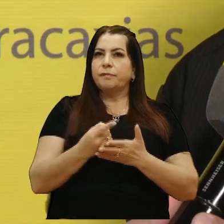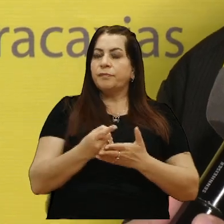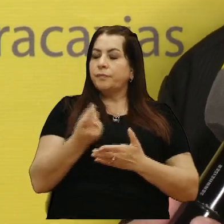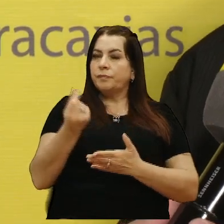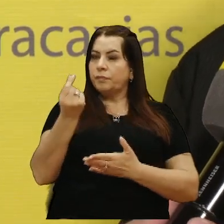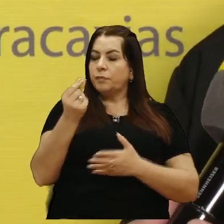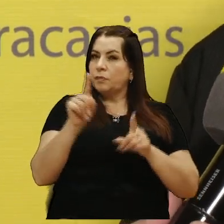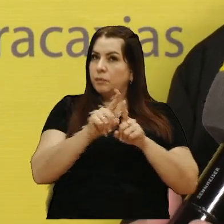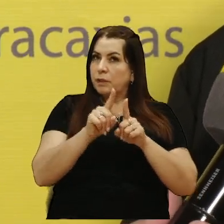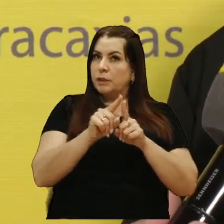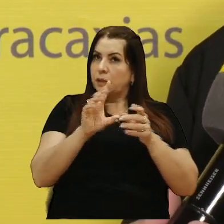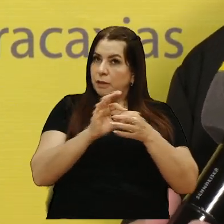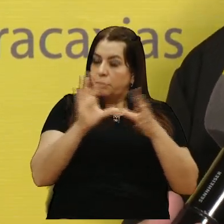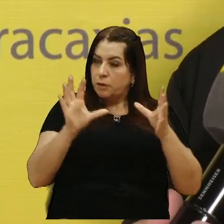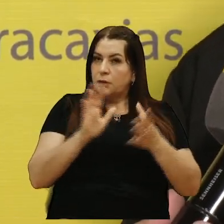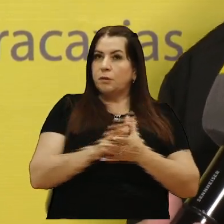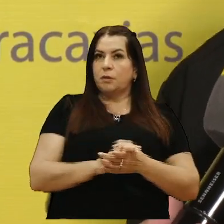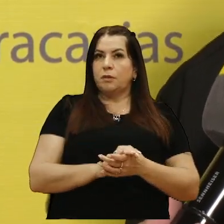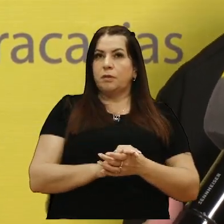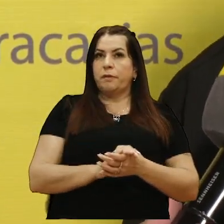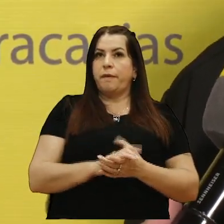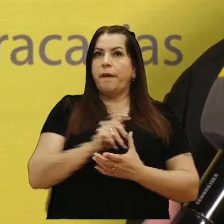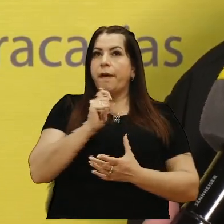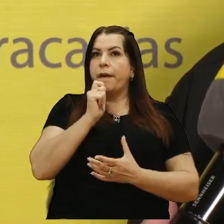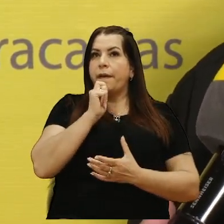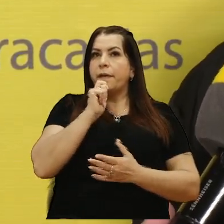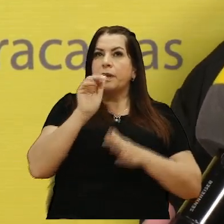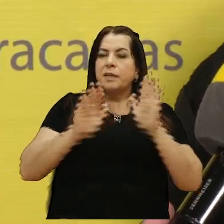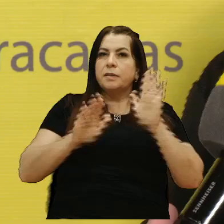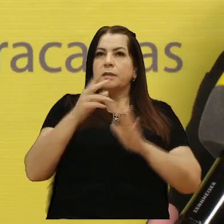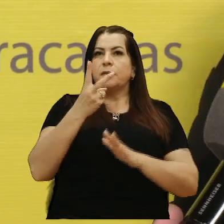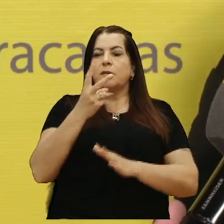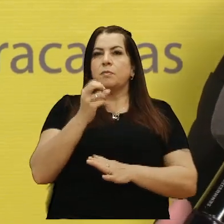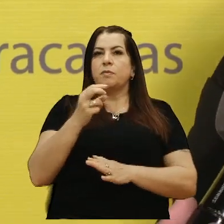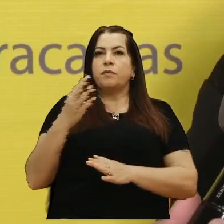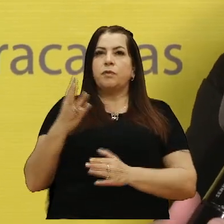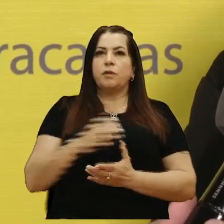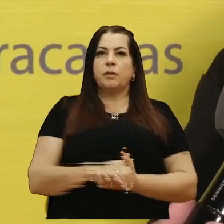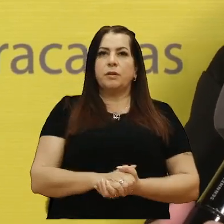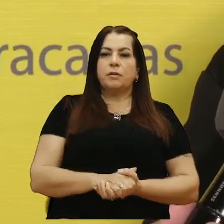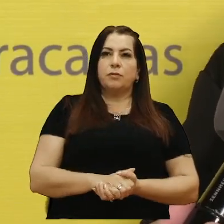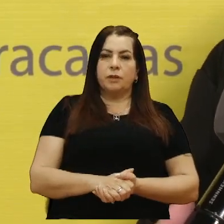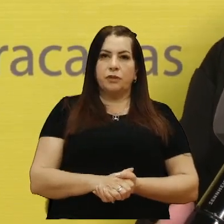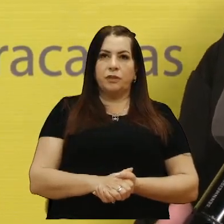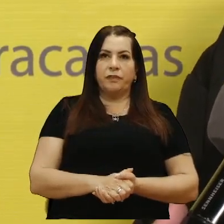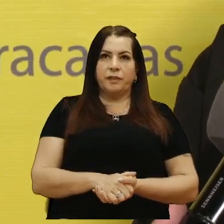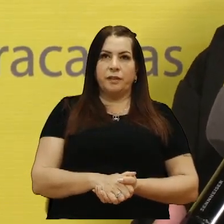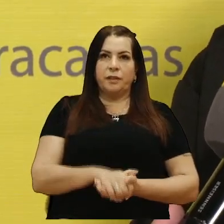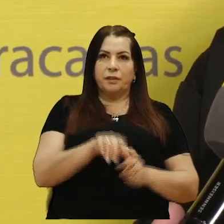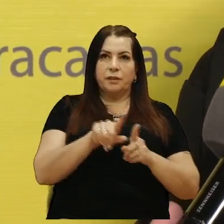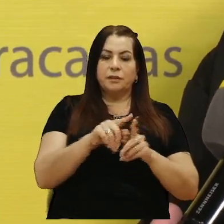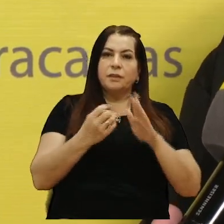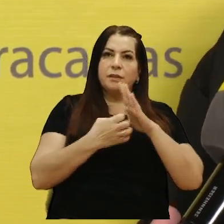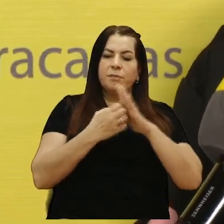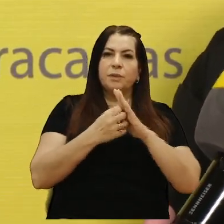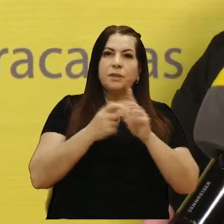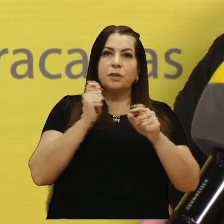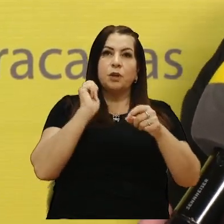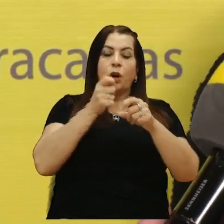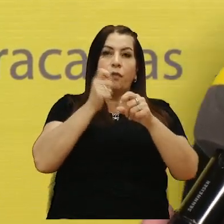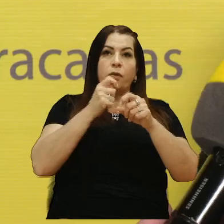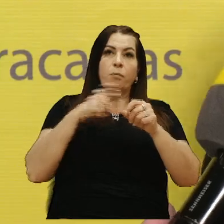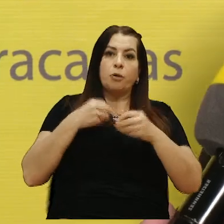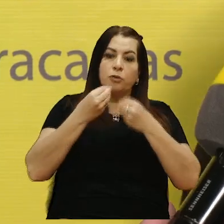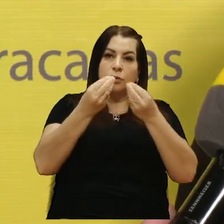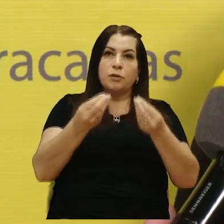dinheiro já está liberado para ainda a licitação de 2024, que a empresa de Nova Prata pode